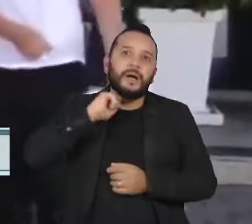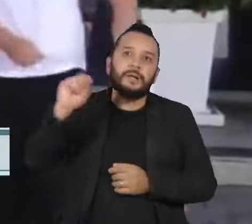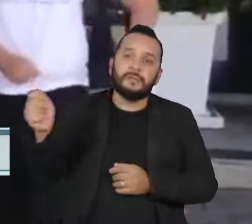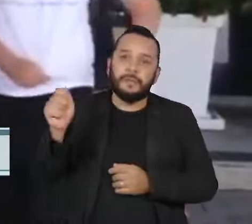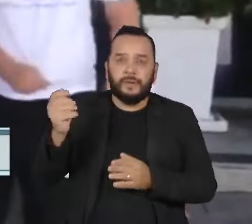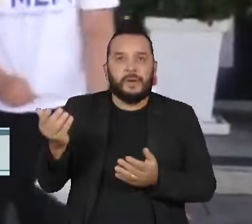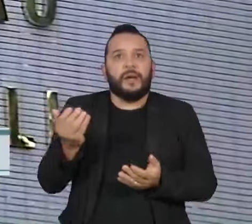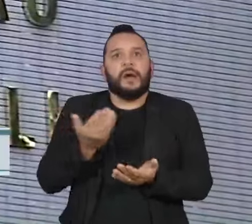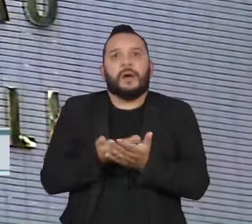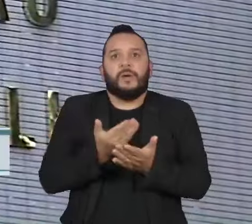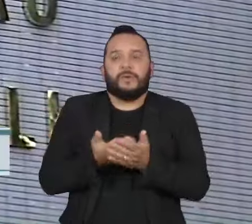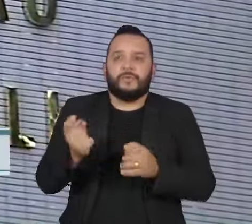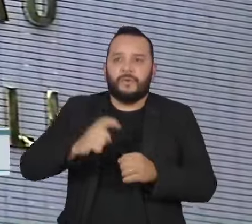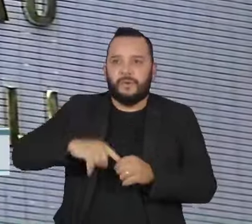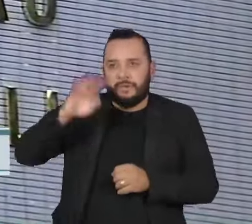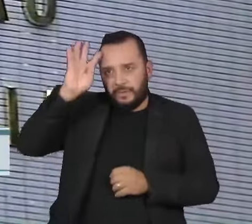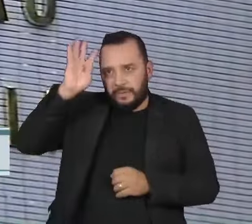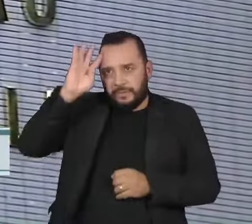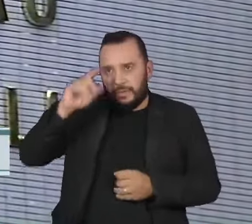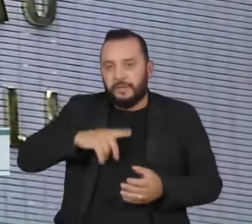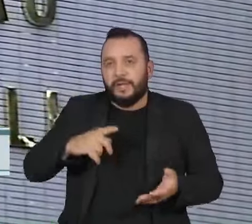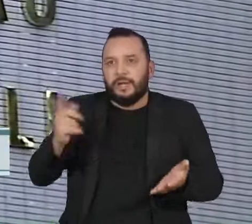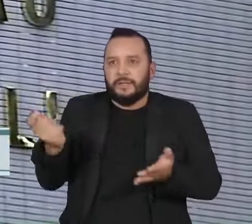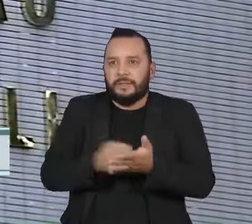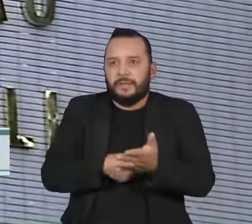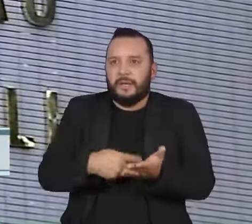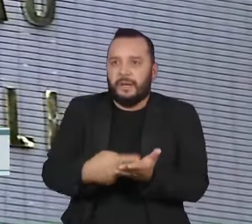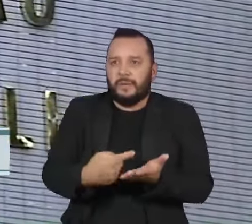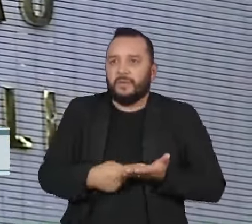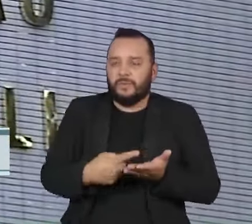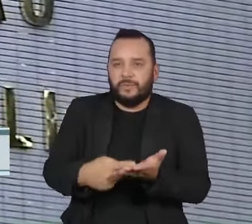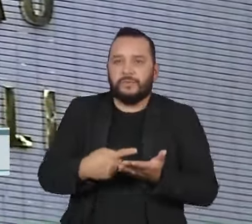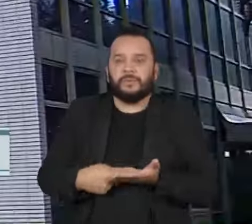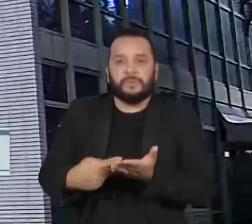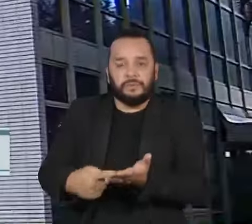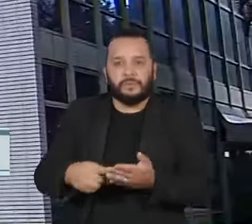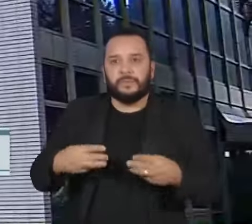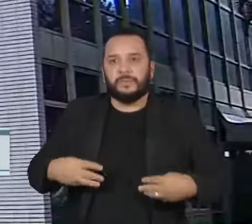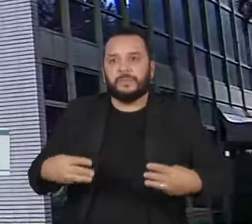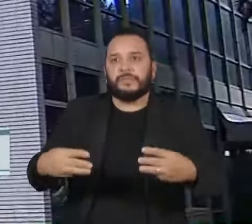partir de quarta-feira quando vai ser assinado um acordo com o ministério da gestão e inovação